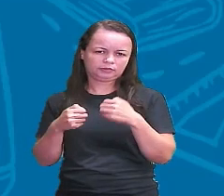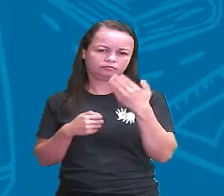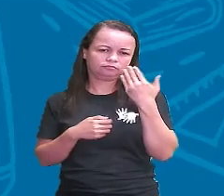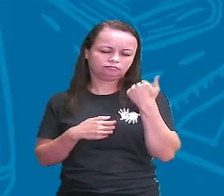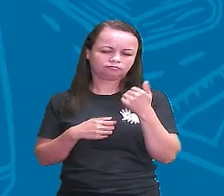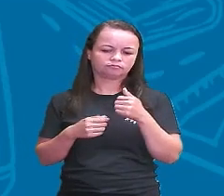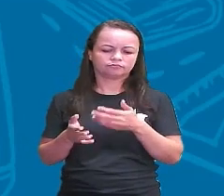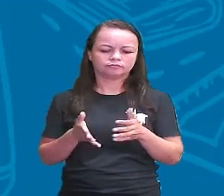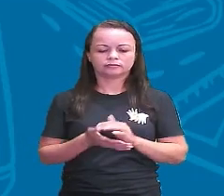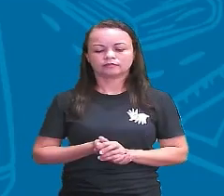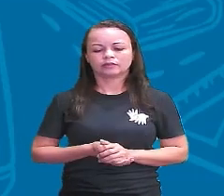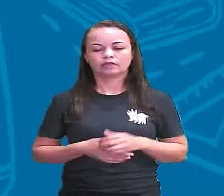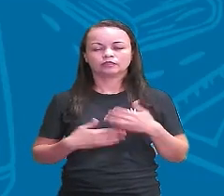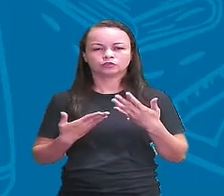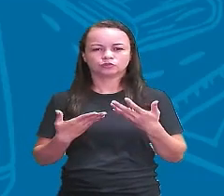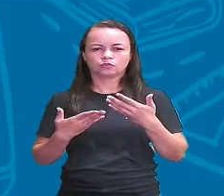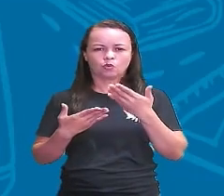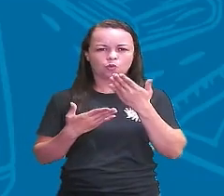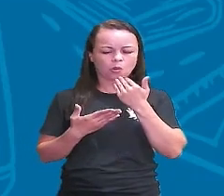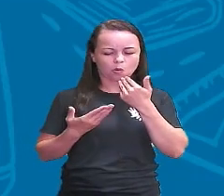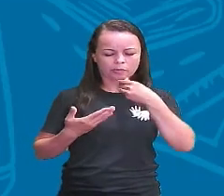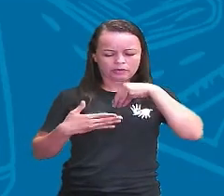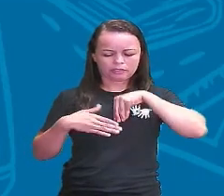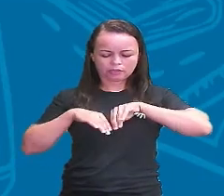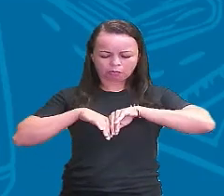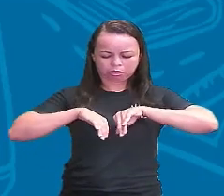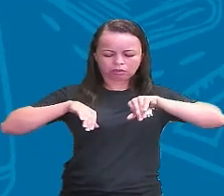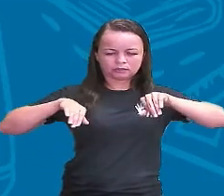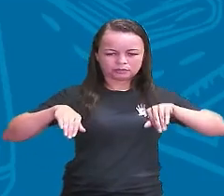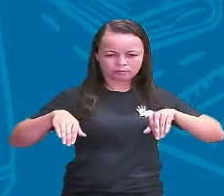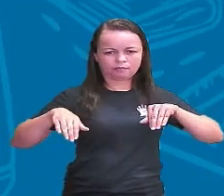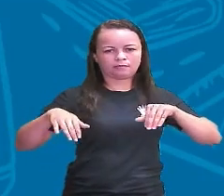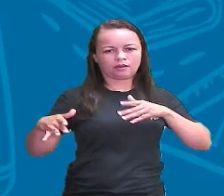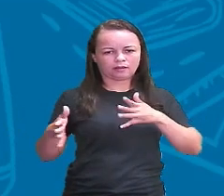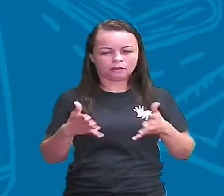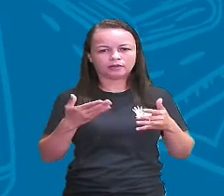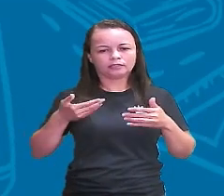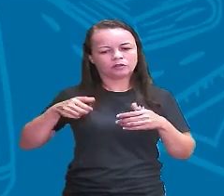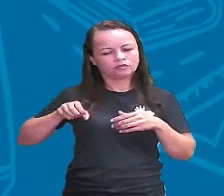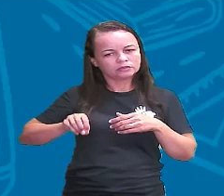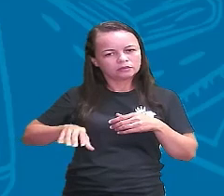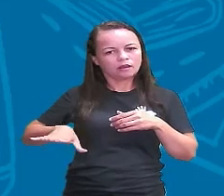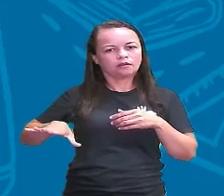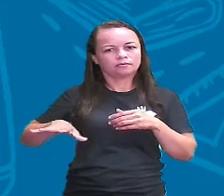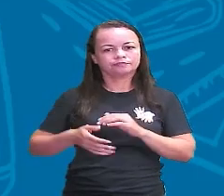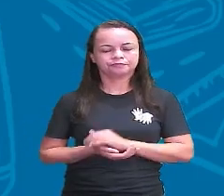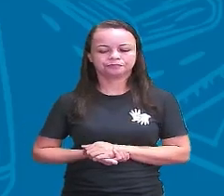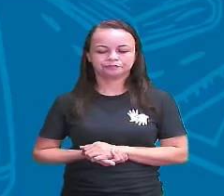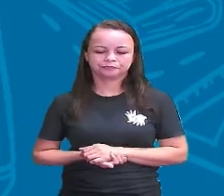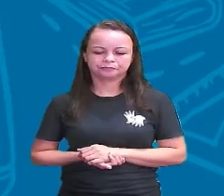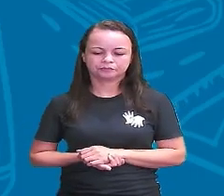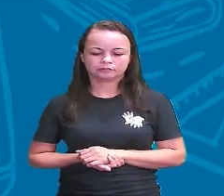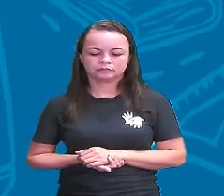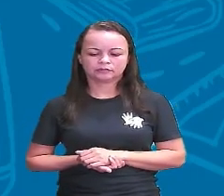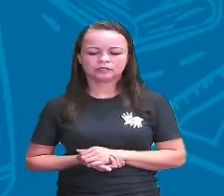né? Todo aquele resto de alimento que não é aproveitado, ele então vai ser eliminado.